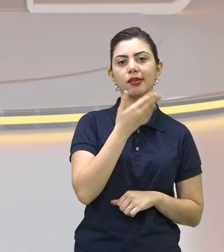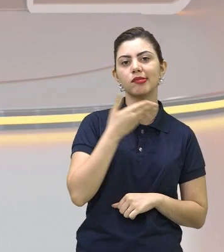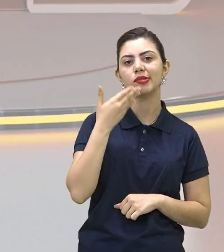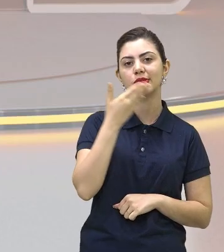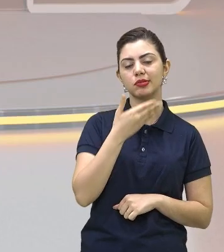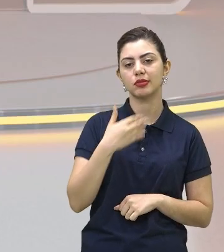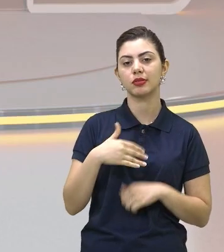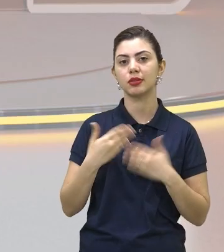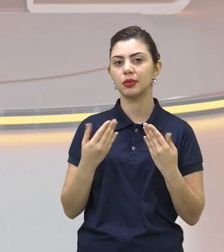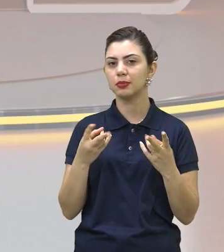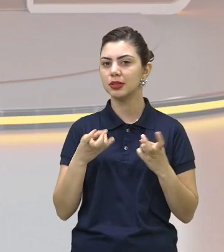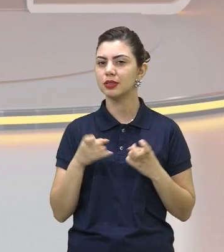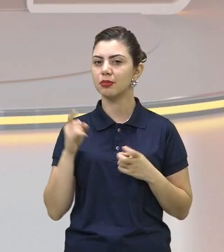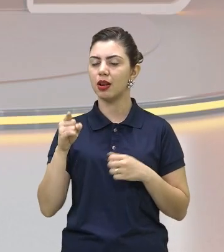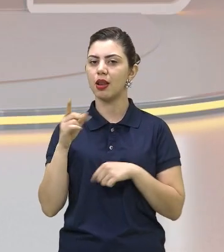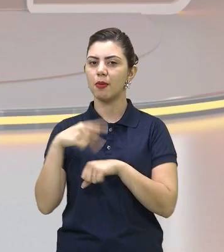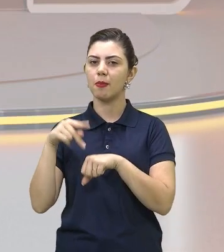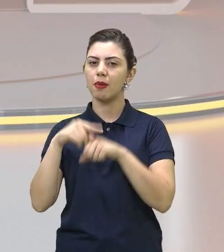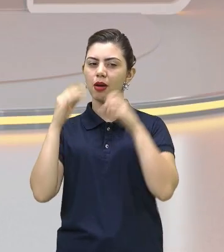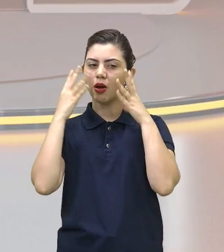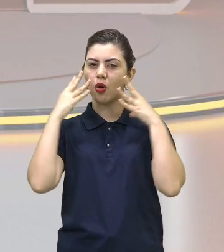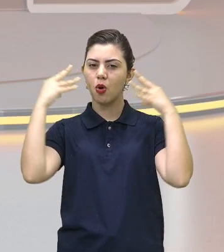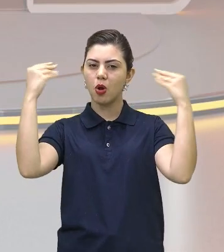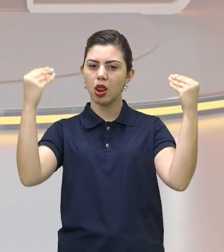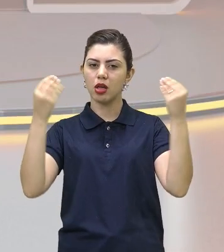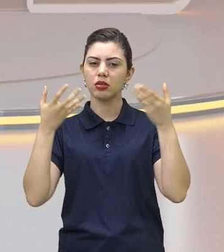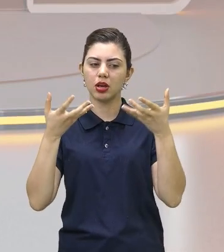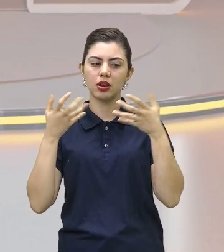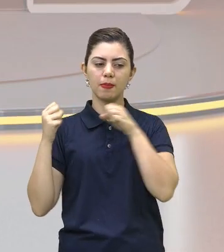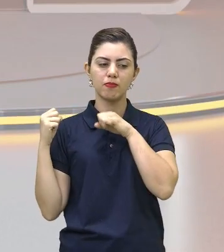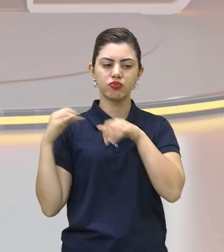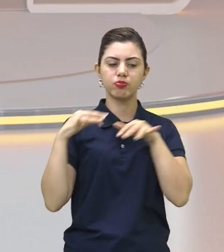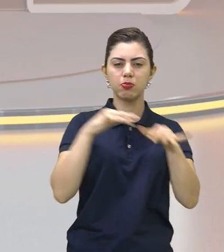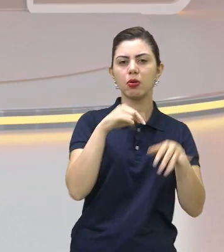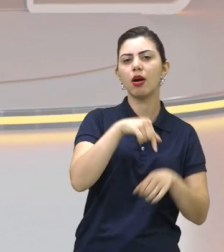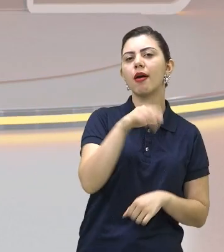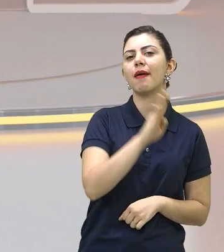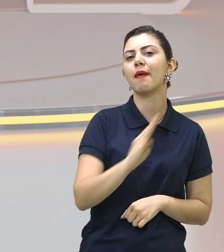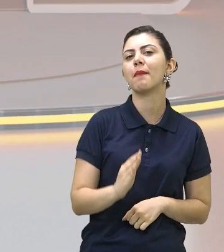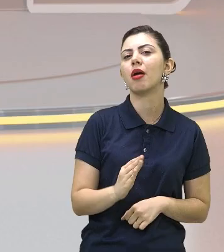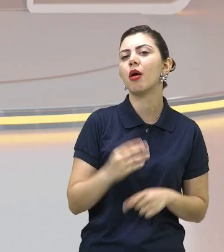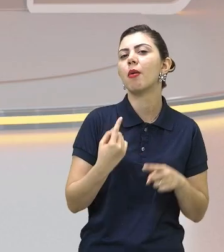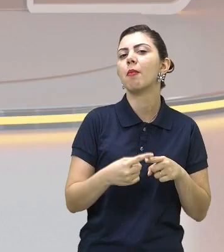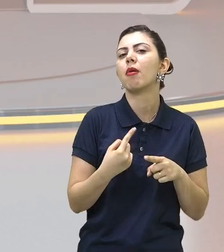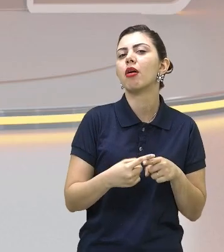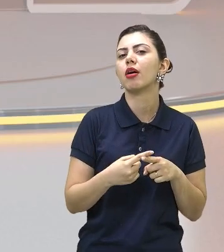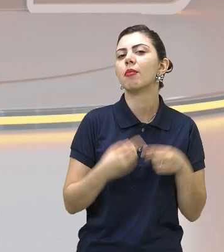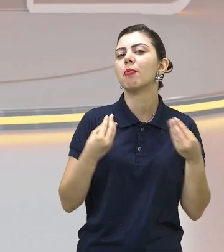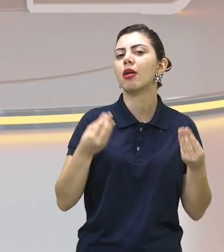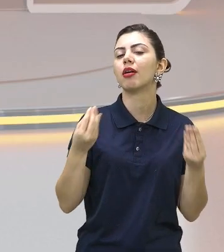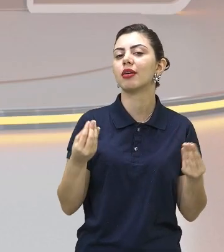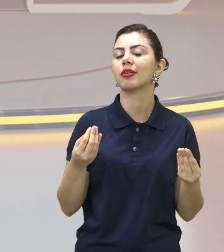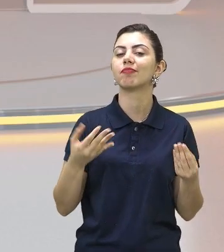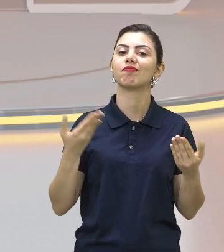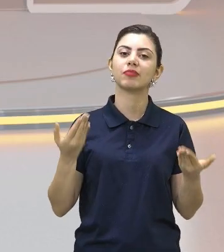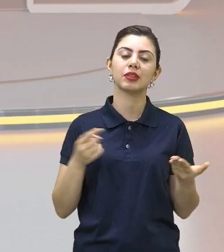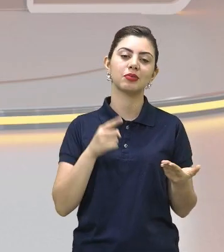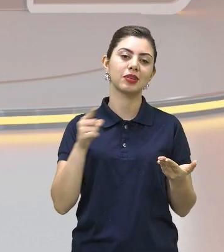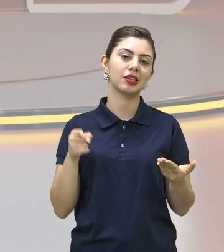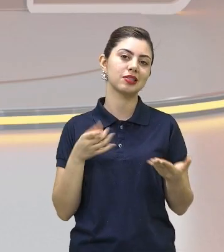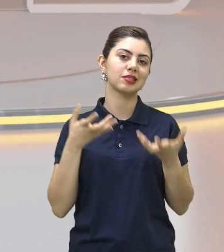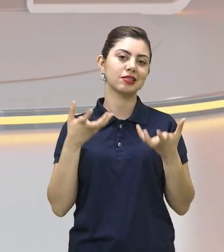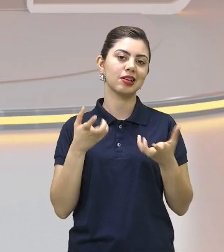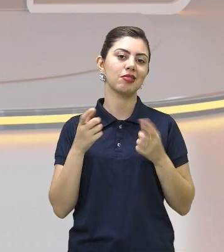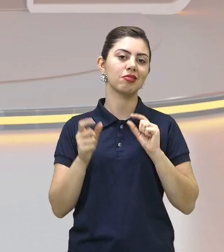agora holandesa, eles vão vir para quê? Para, teoricamente, ali, né, fazer muito mais parte